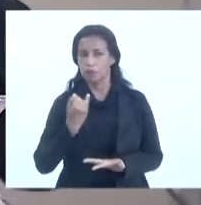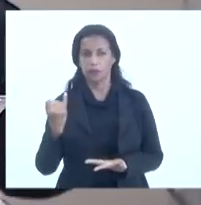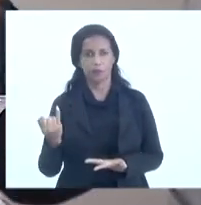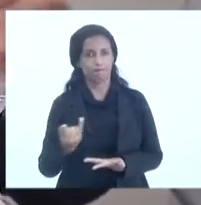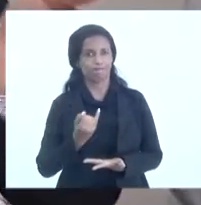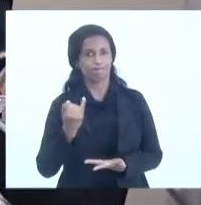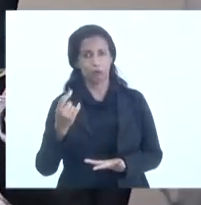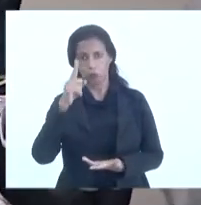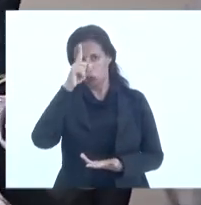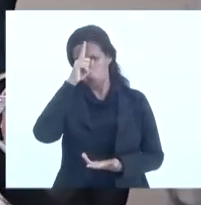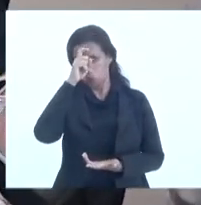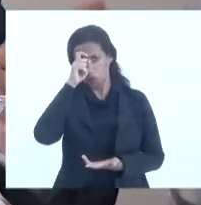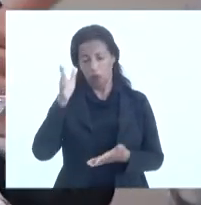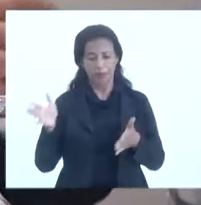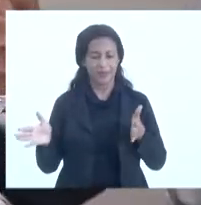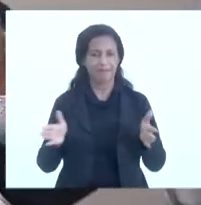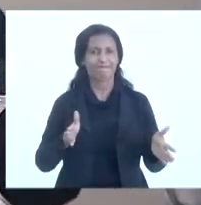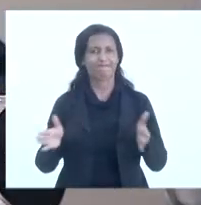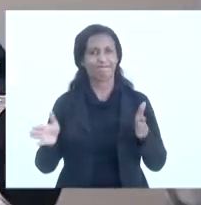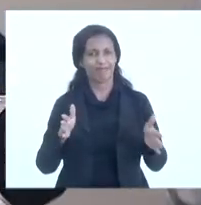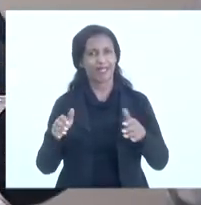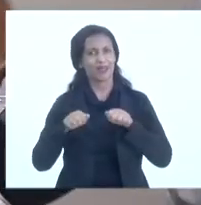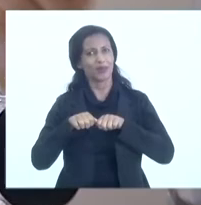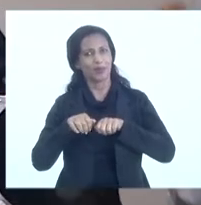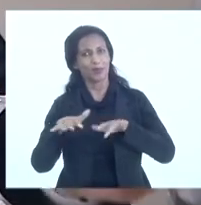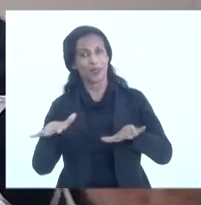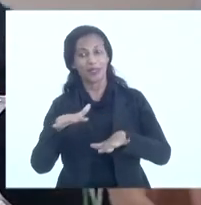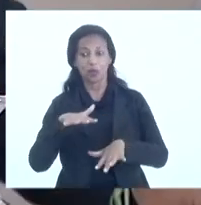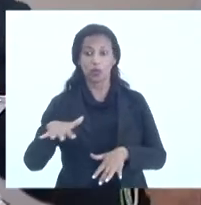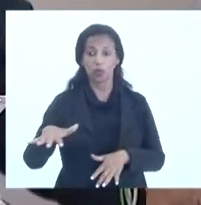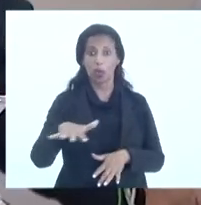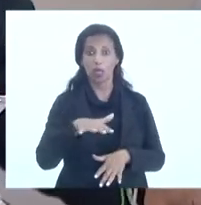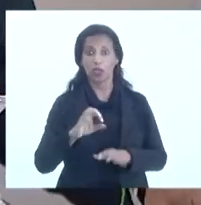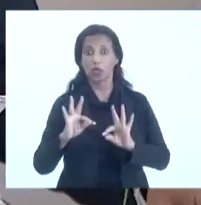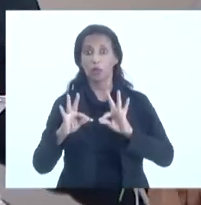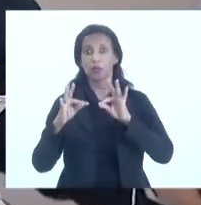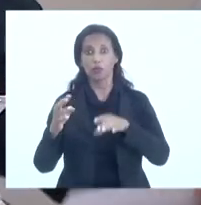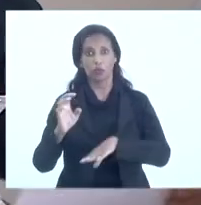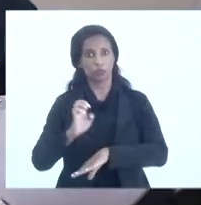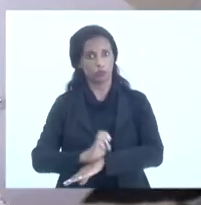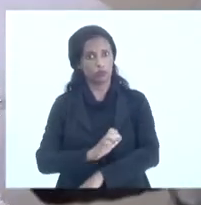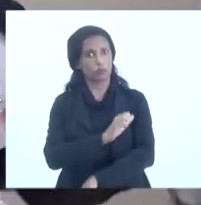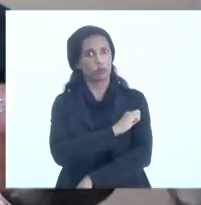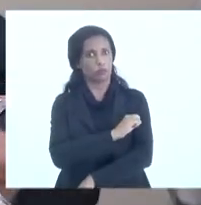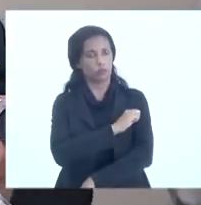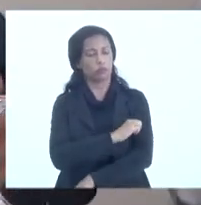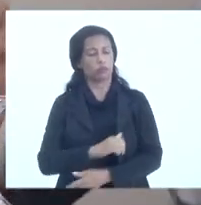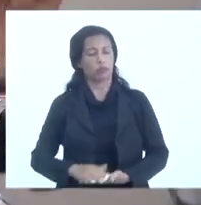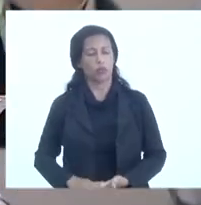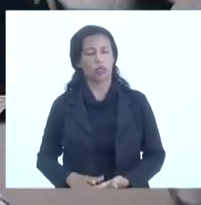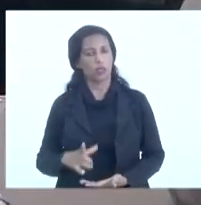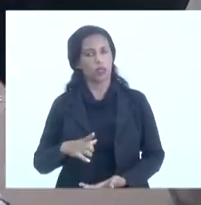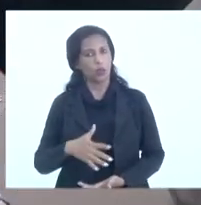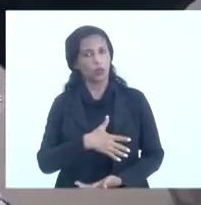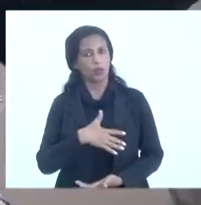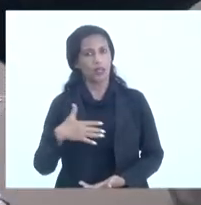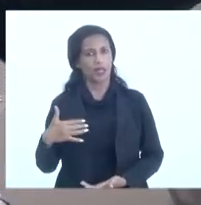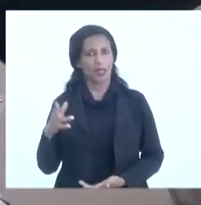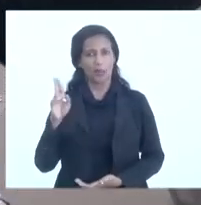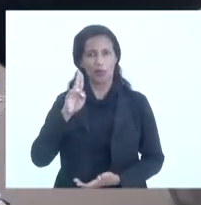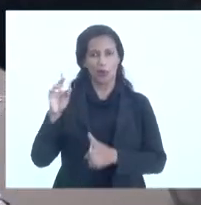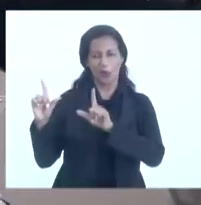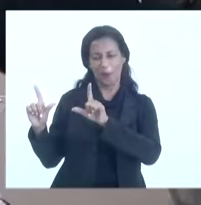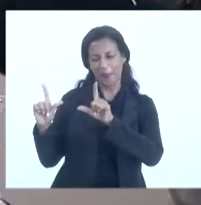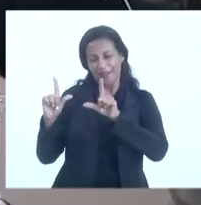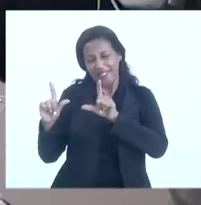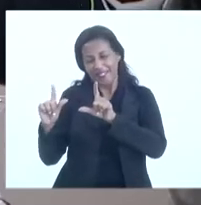o hospital nesse período de pandemia, ajudando não só a região, como todo o estado do Rio de Janeiro, e eu tenho a honra de ter o meu nomezinho lá numa